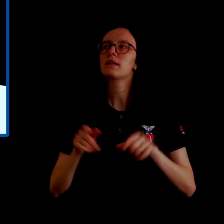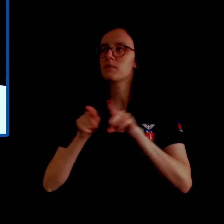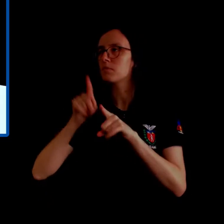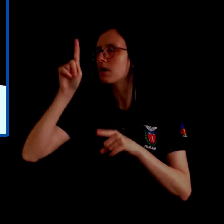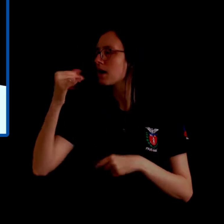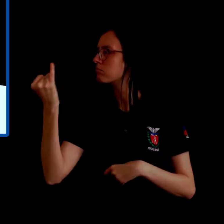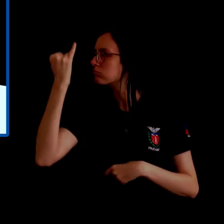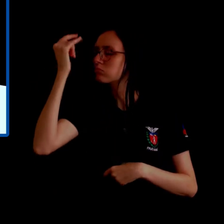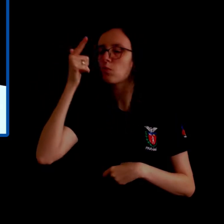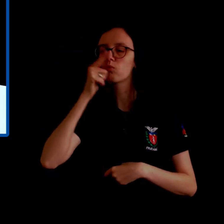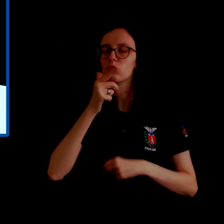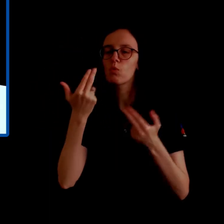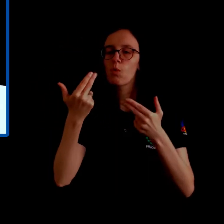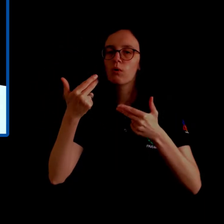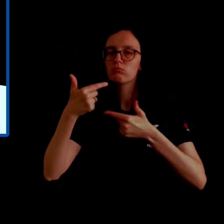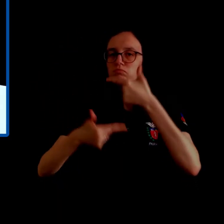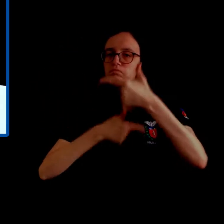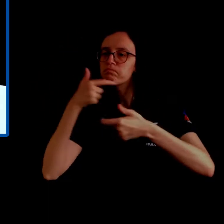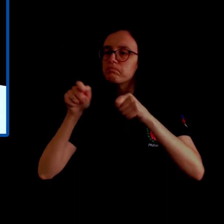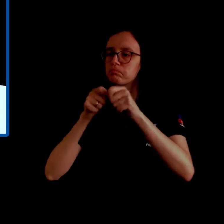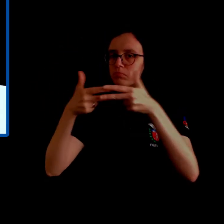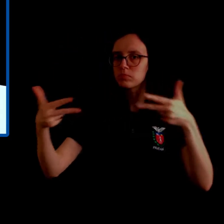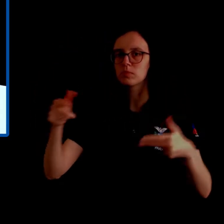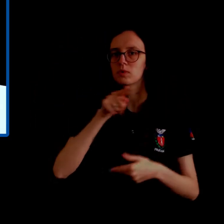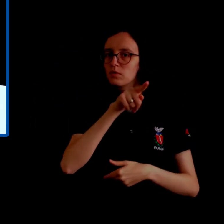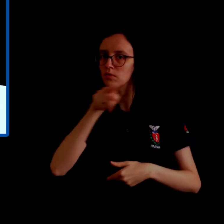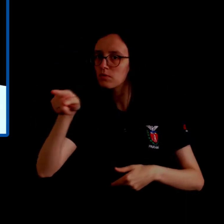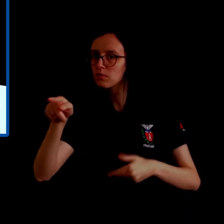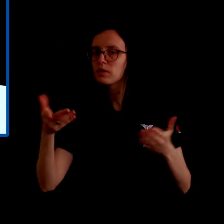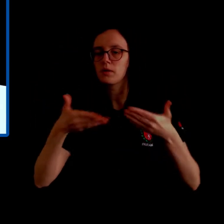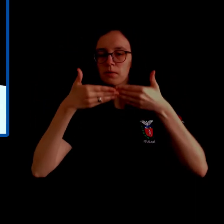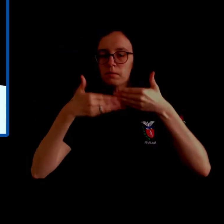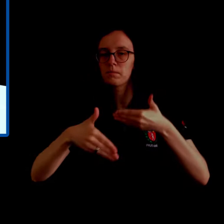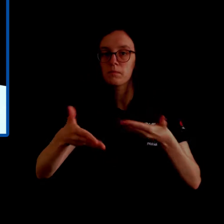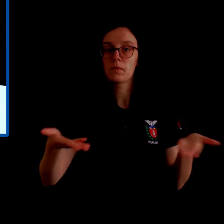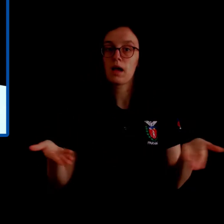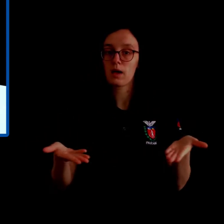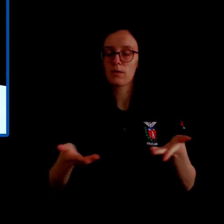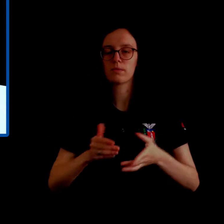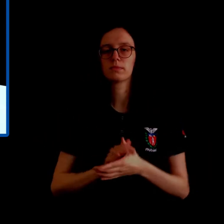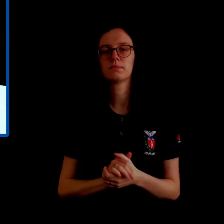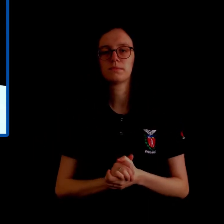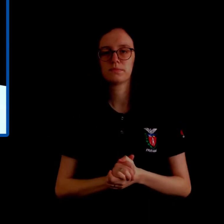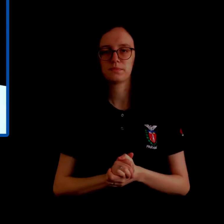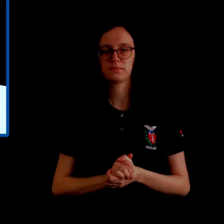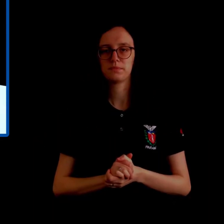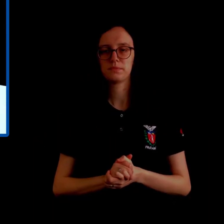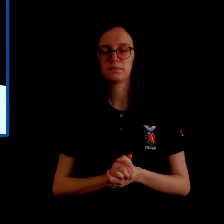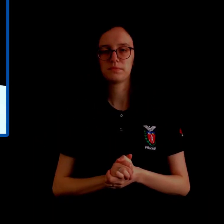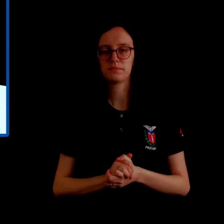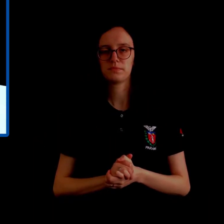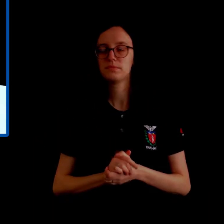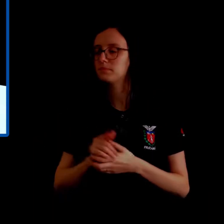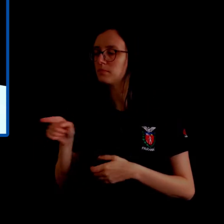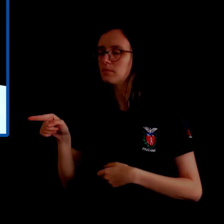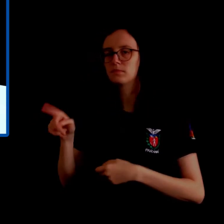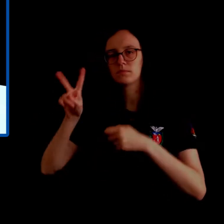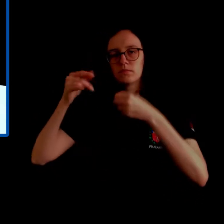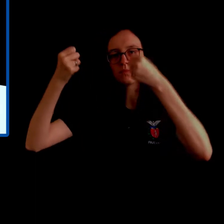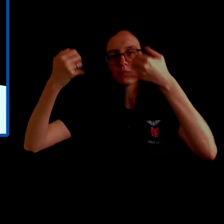importante para direcionar o trabalho que a gente vai fazer com vocês a partir de agora. E aí o Tiago vai explicar